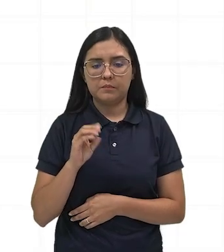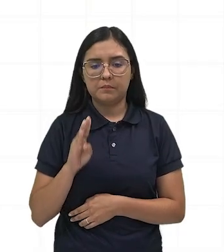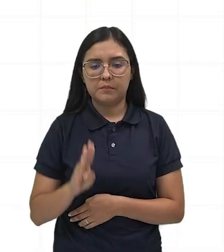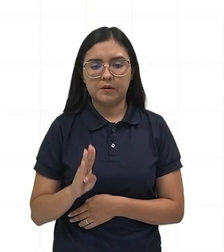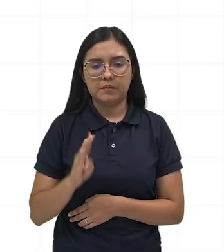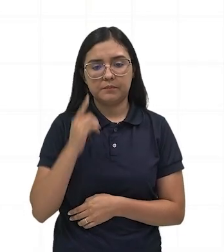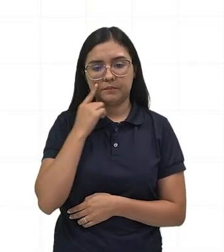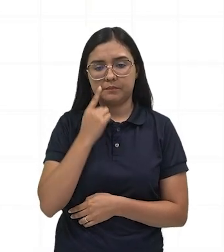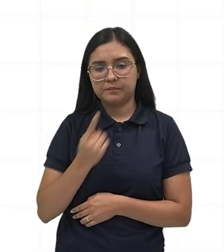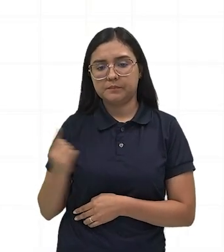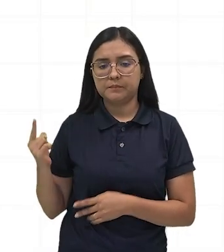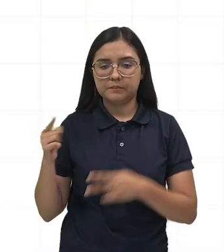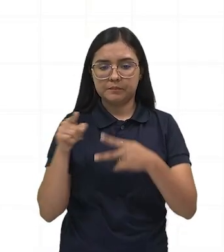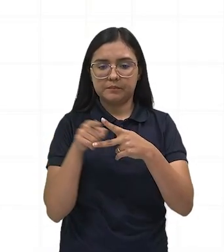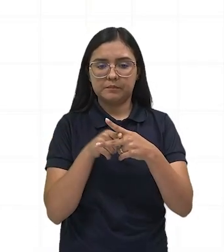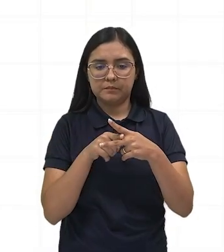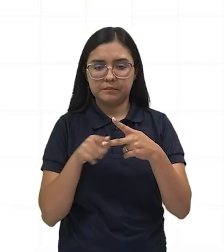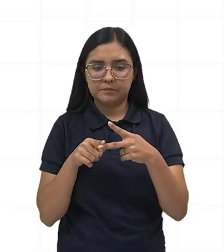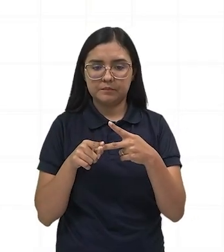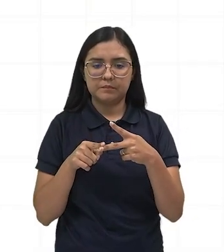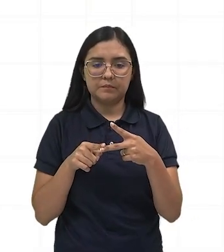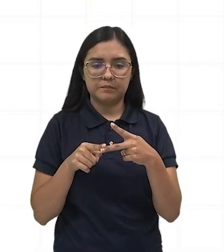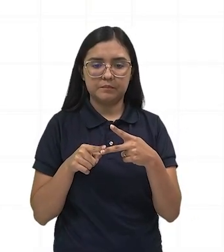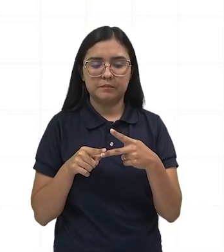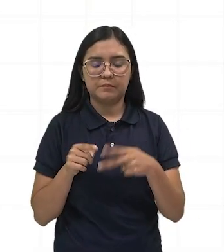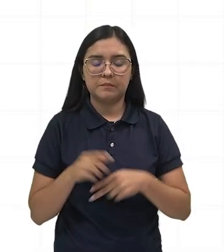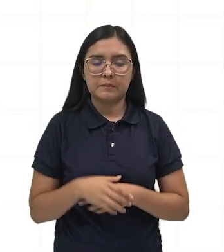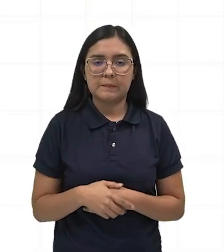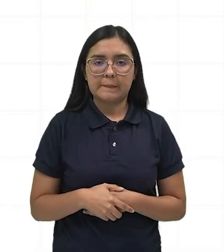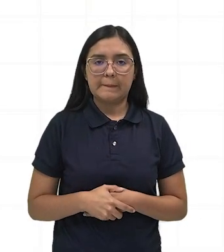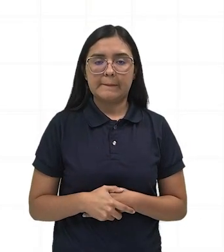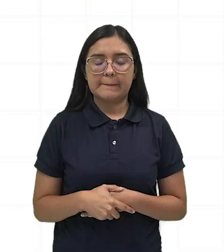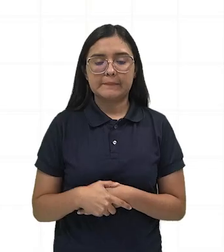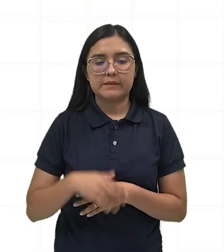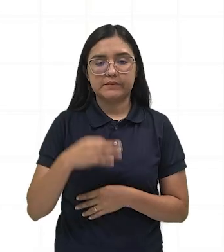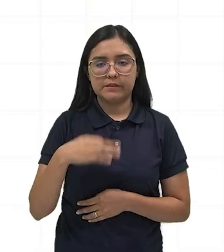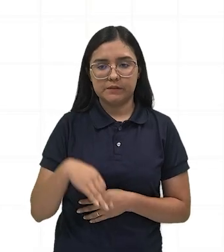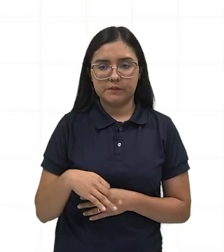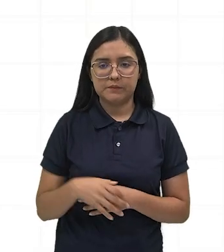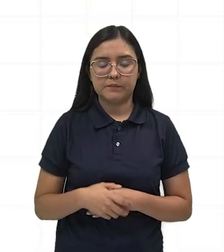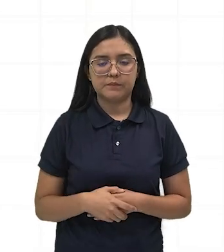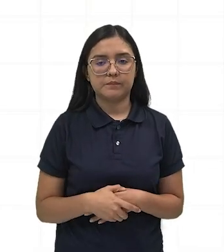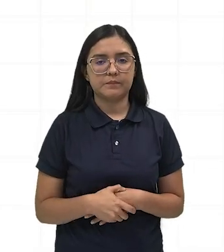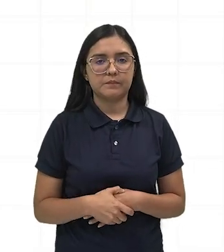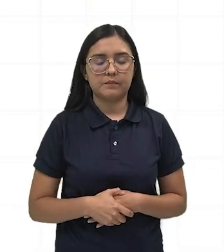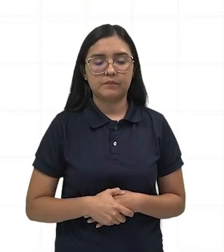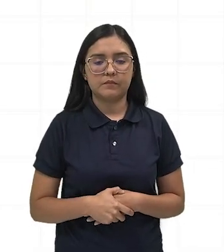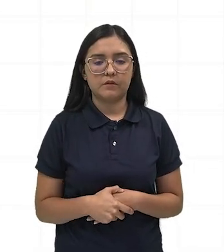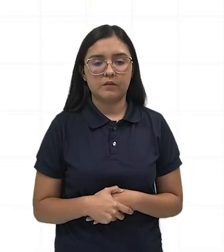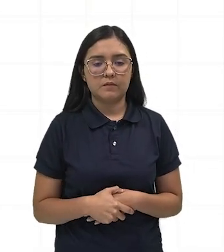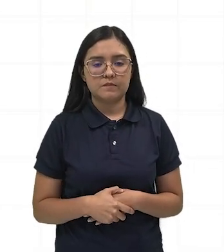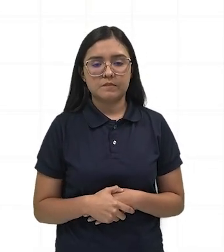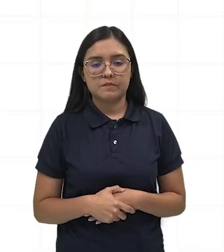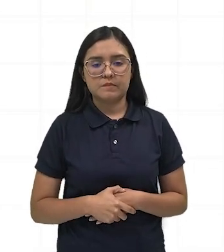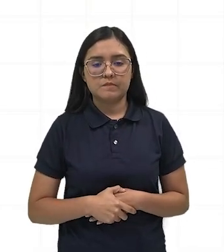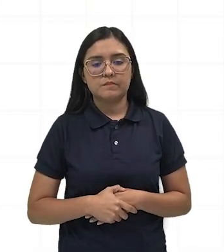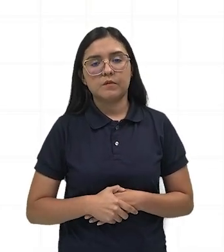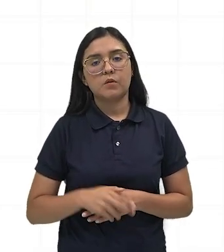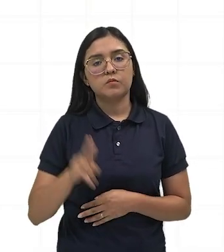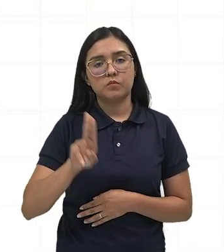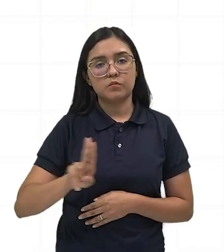AOB. Ou seja, estou falando deste ângulo aqui completo. Tudo bem? E aí, com a ponta